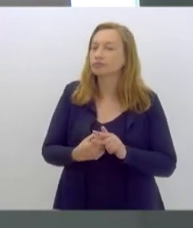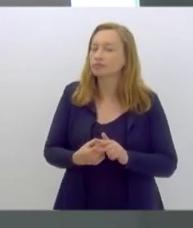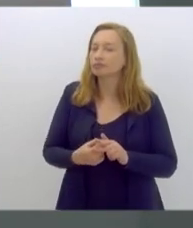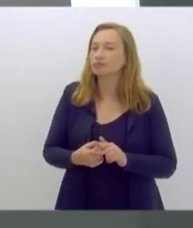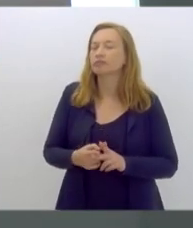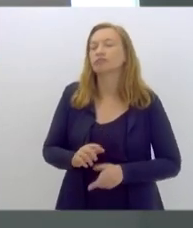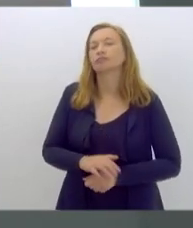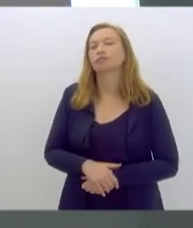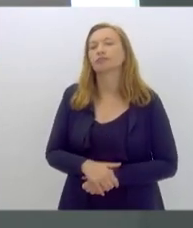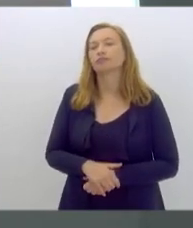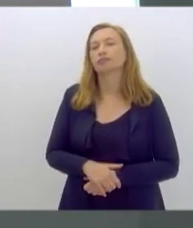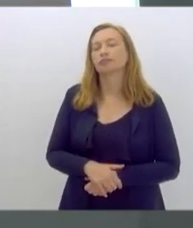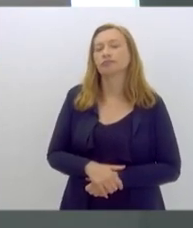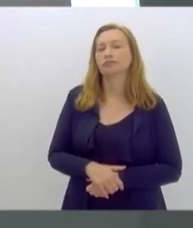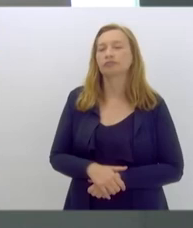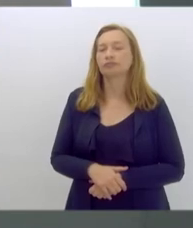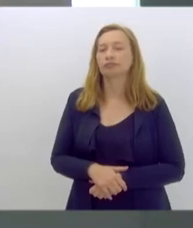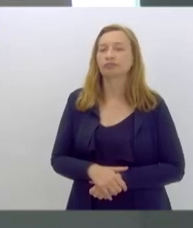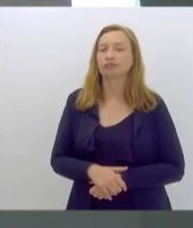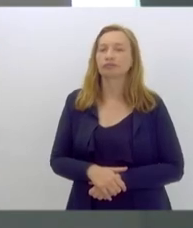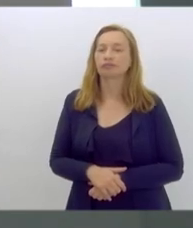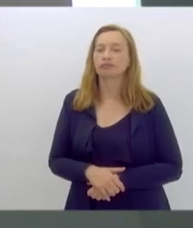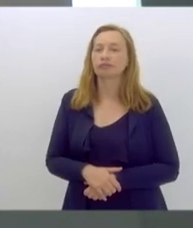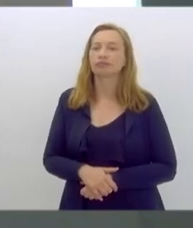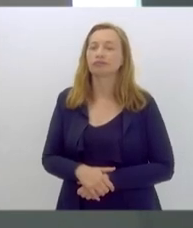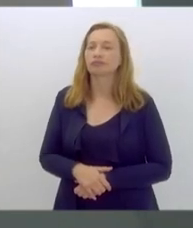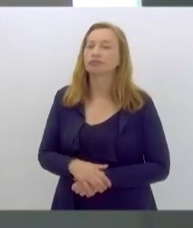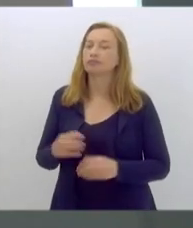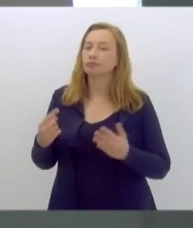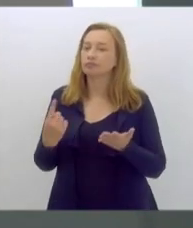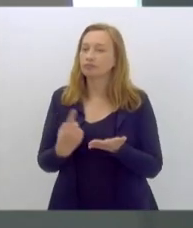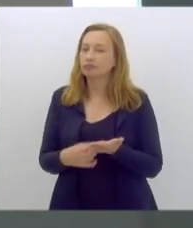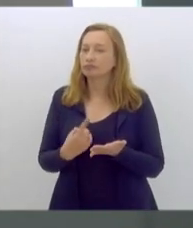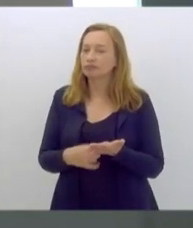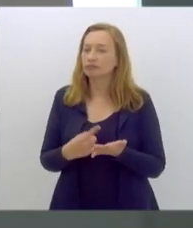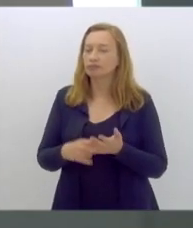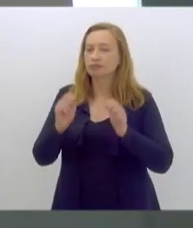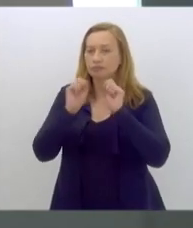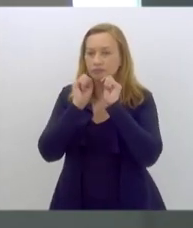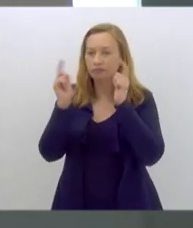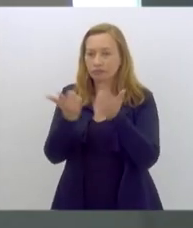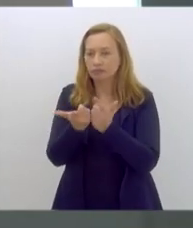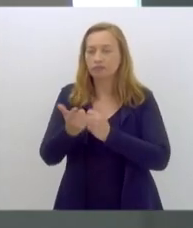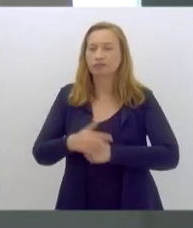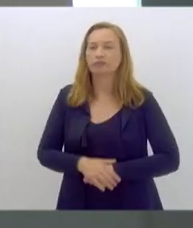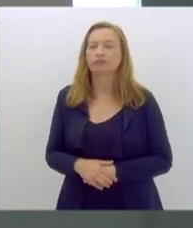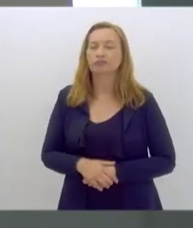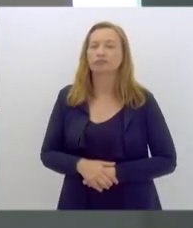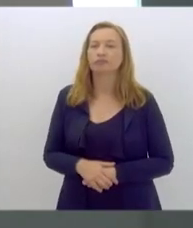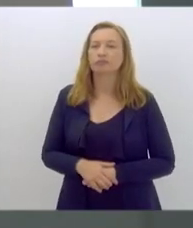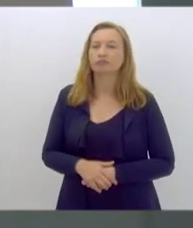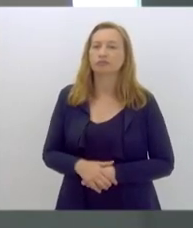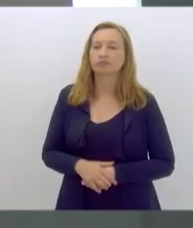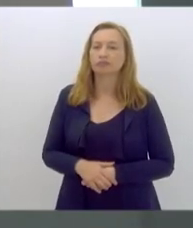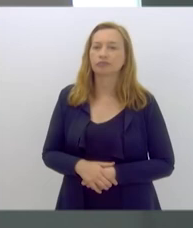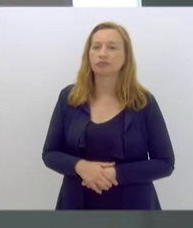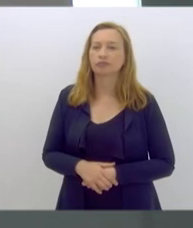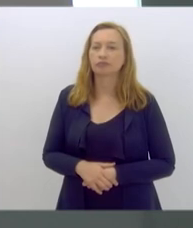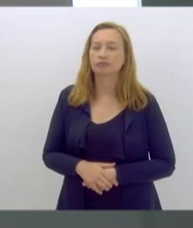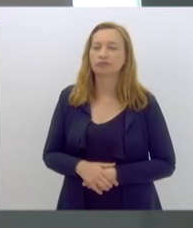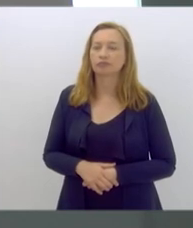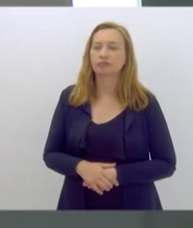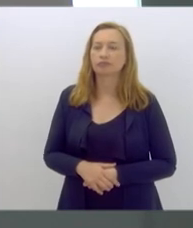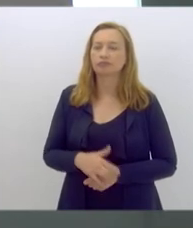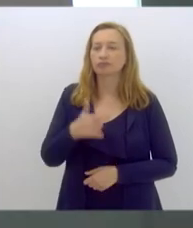de previsto lá no que tinha sido feito no acordo com Assembleia Legislativa em que nós tínhamos